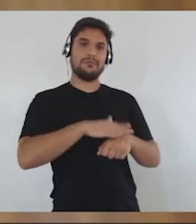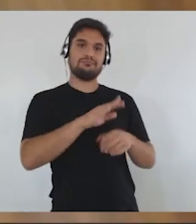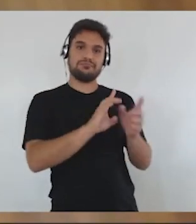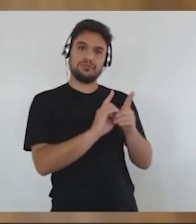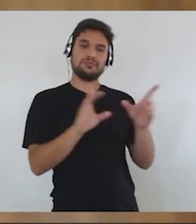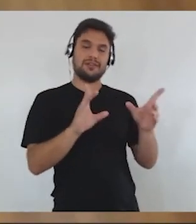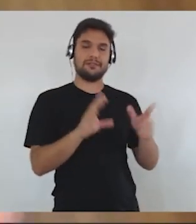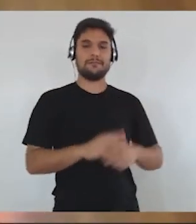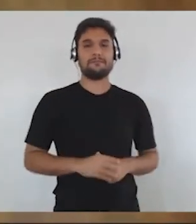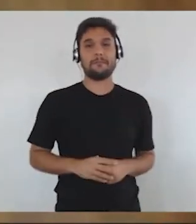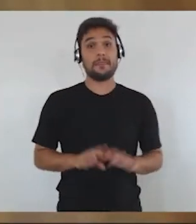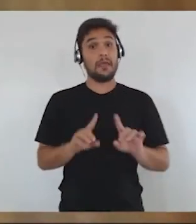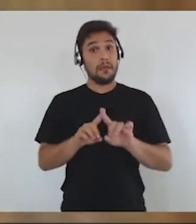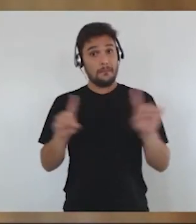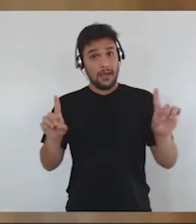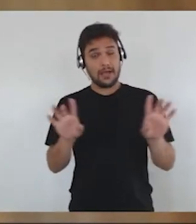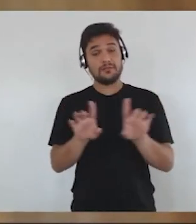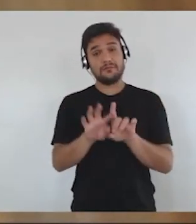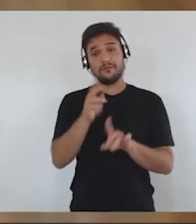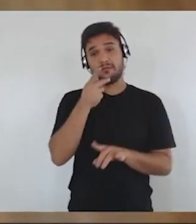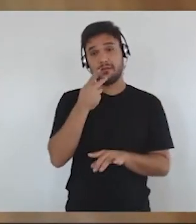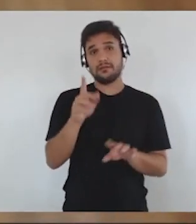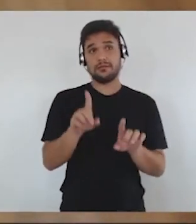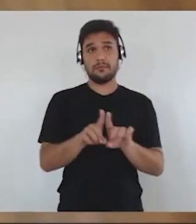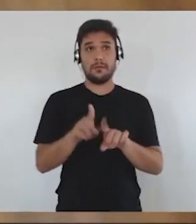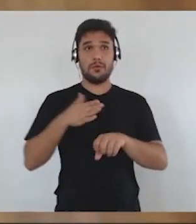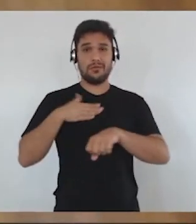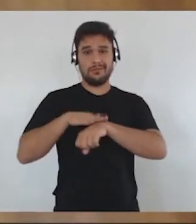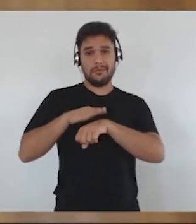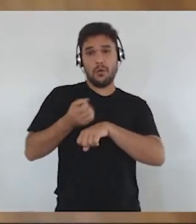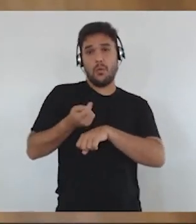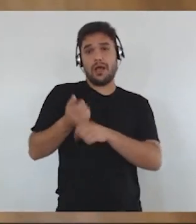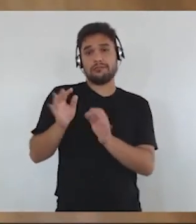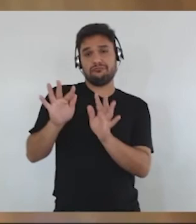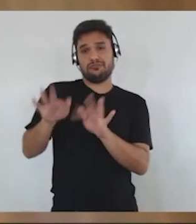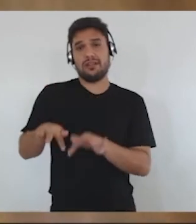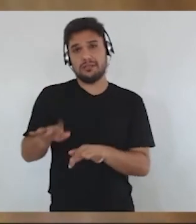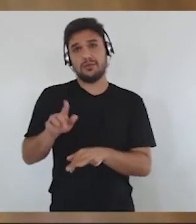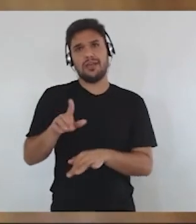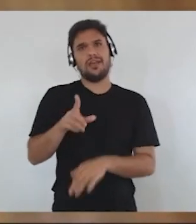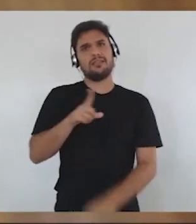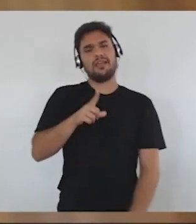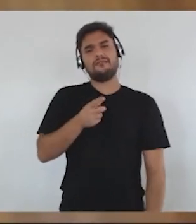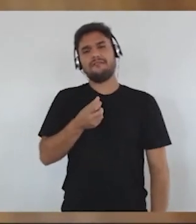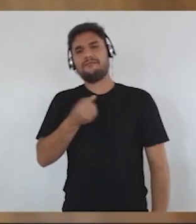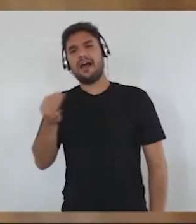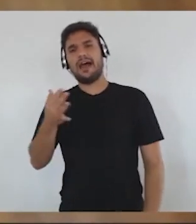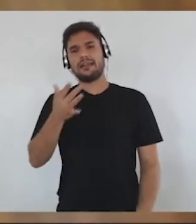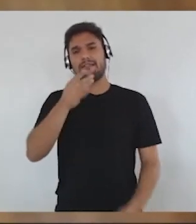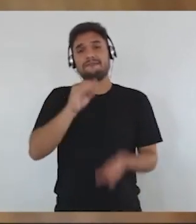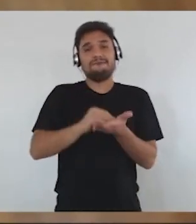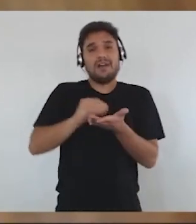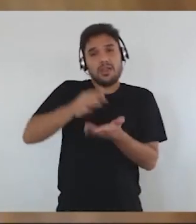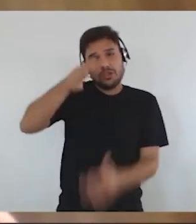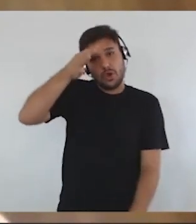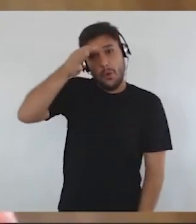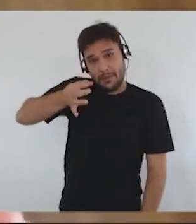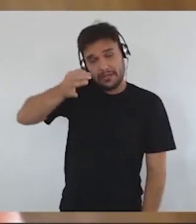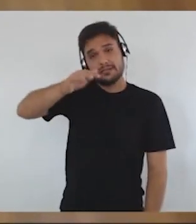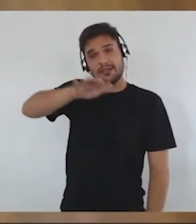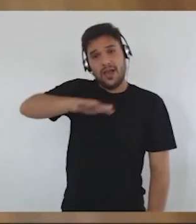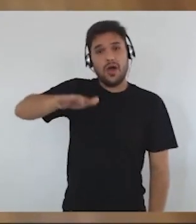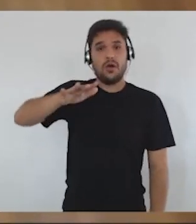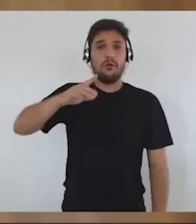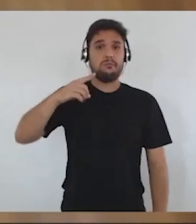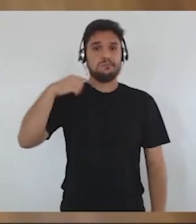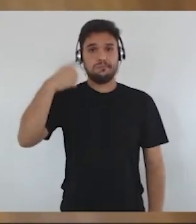de direito. Mas digo, e aqui finalizando, porque meu tempo já se esvai, que houve muitas incompreensões, inclusive por parte de